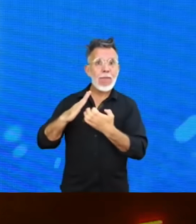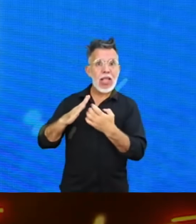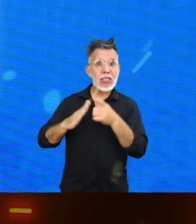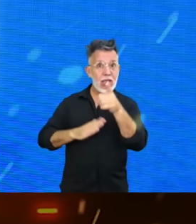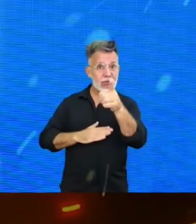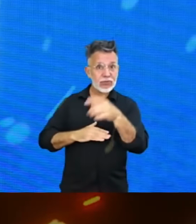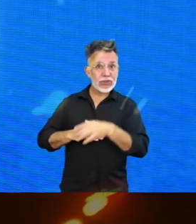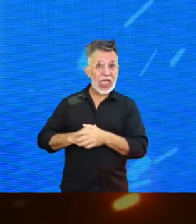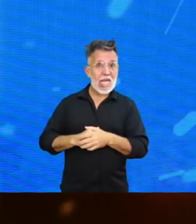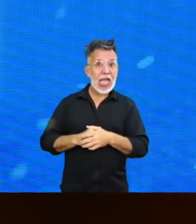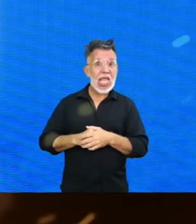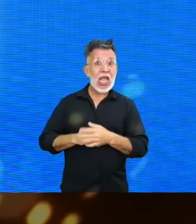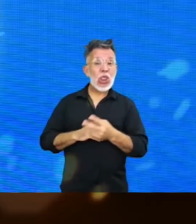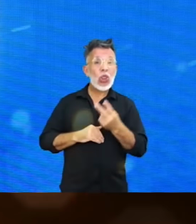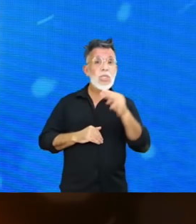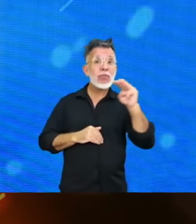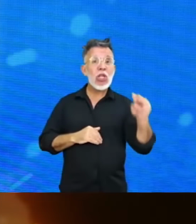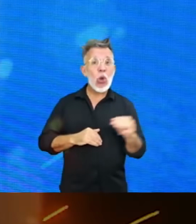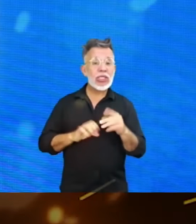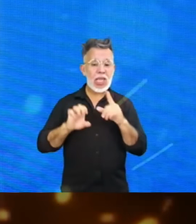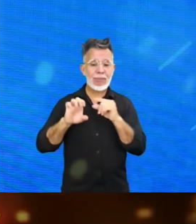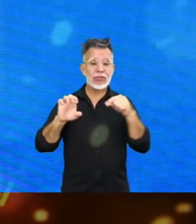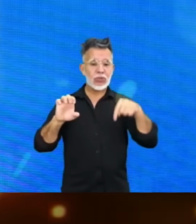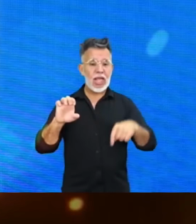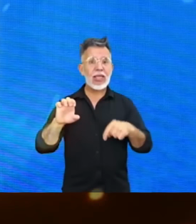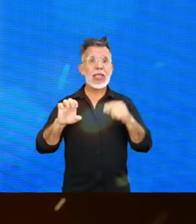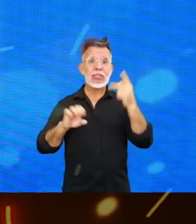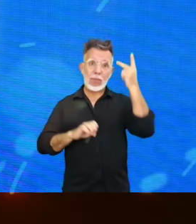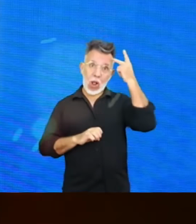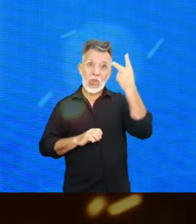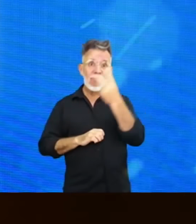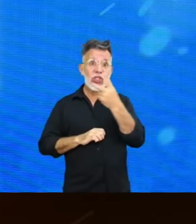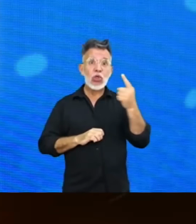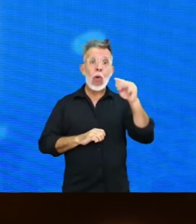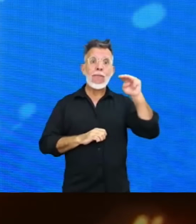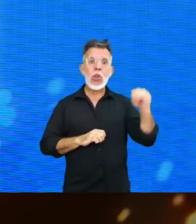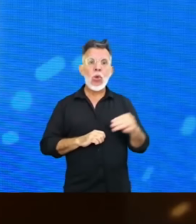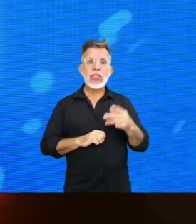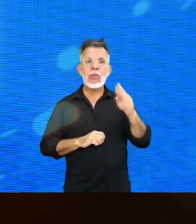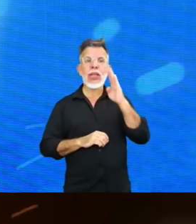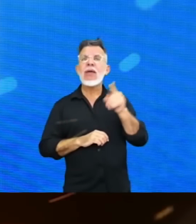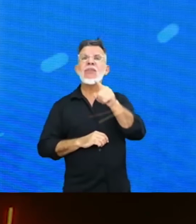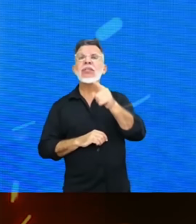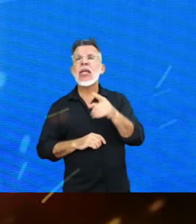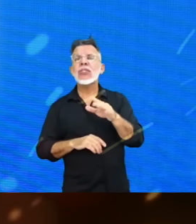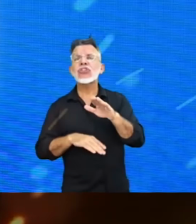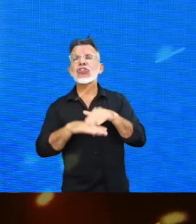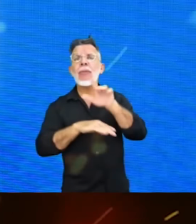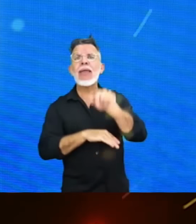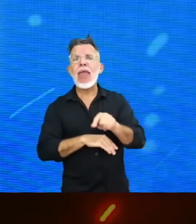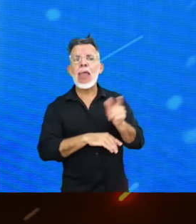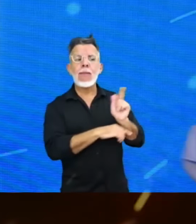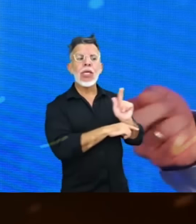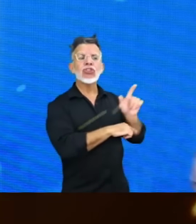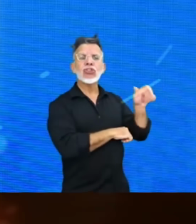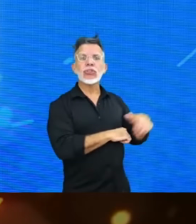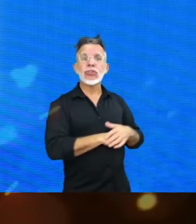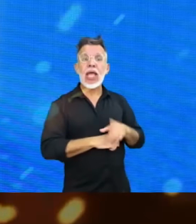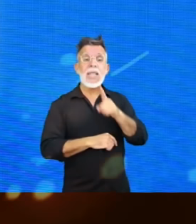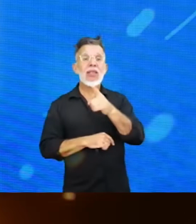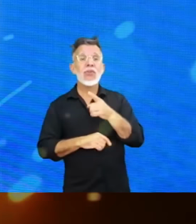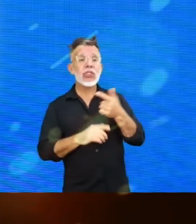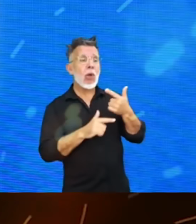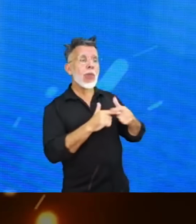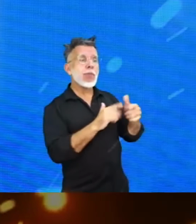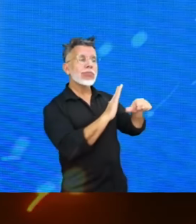milhões de empreendedores do Brasil em São Paulo 21 milhões do Brasil você ia chamar quem aqui para gerir se fosse na crise lá do Rio Grande do Sul você i chamar quem